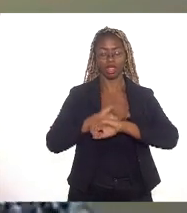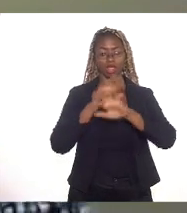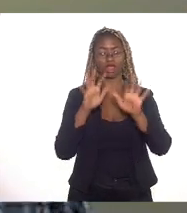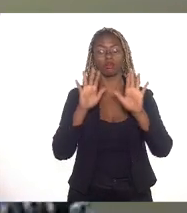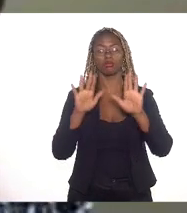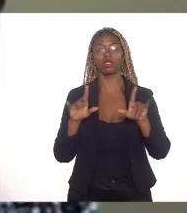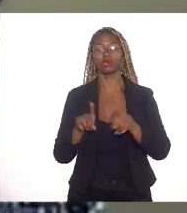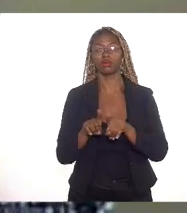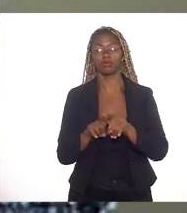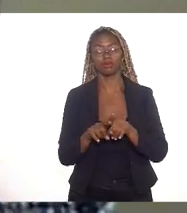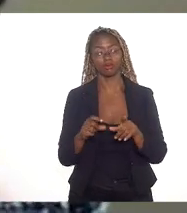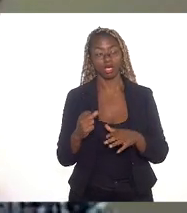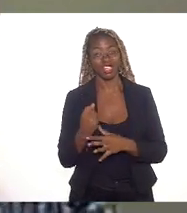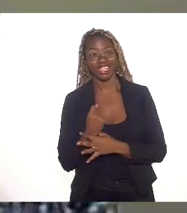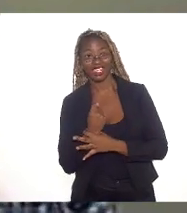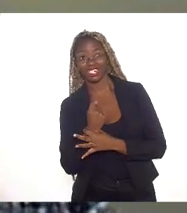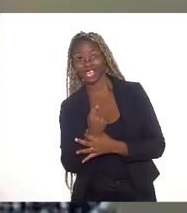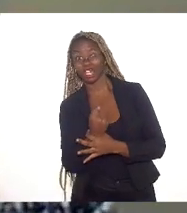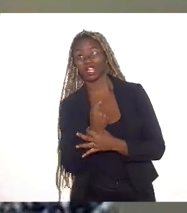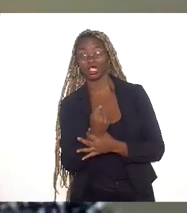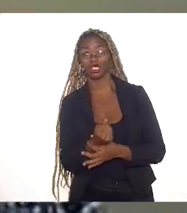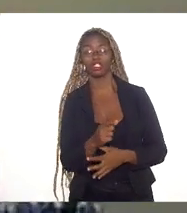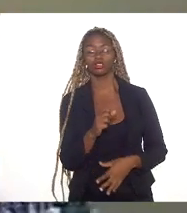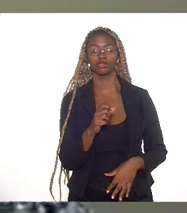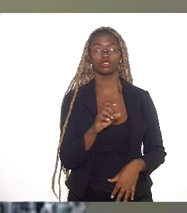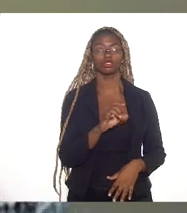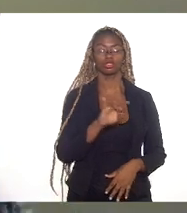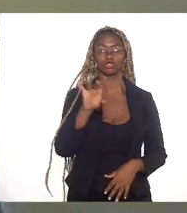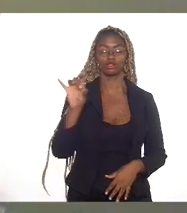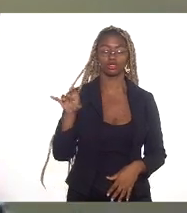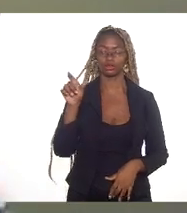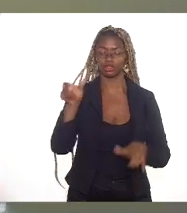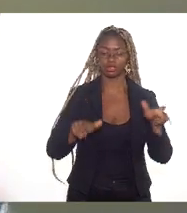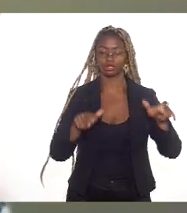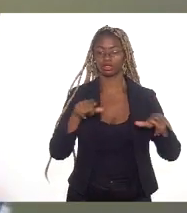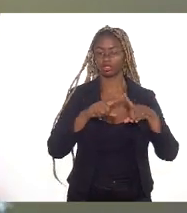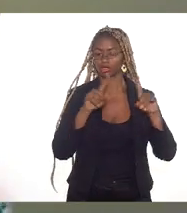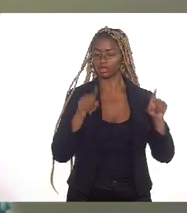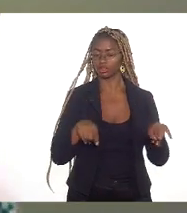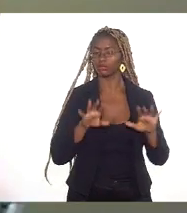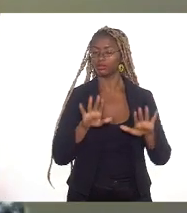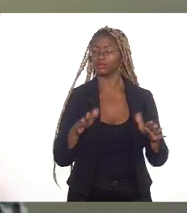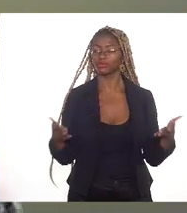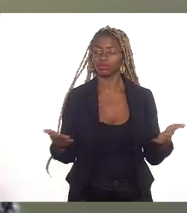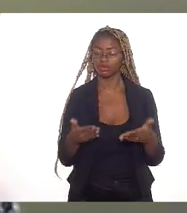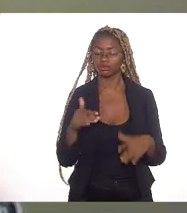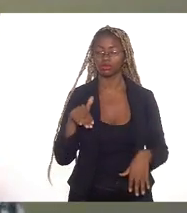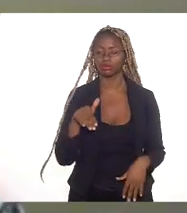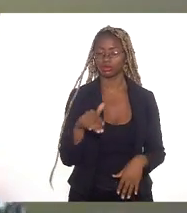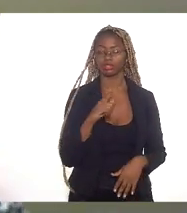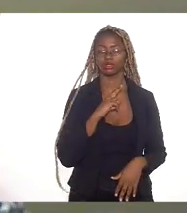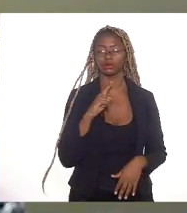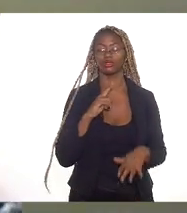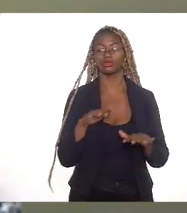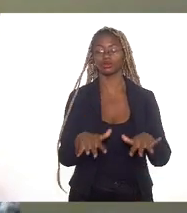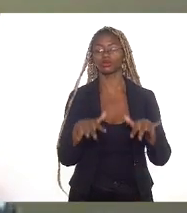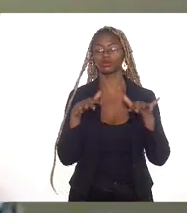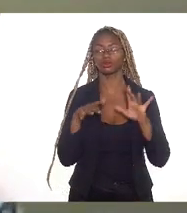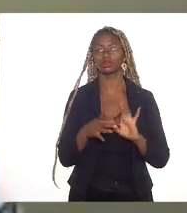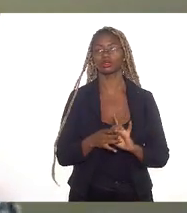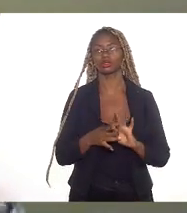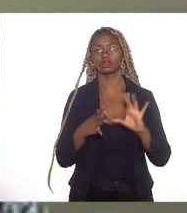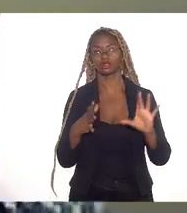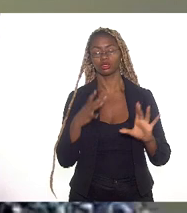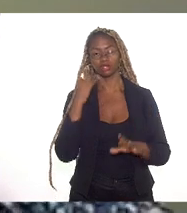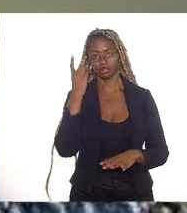também a garantia individual dos servidores. Recentemente, nós tivemos uma audiência pública,